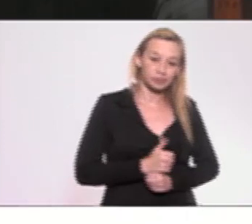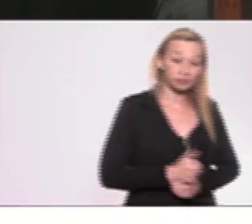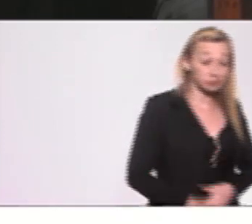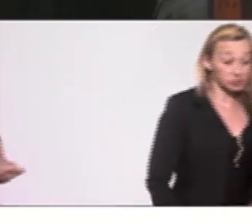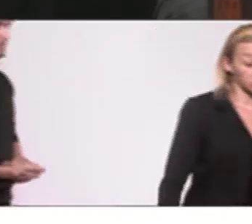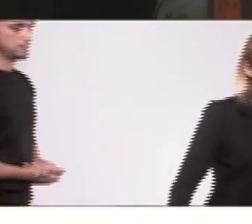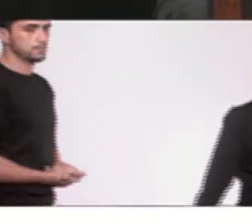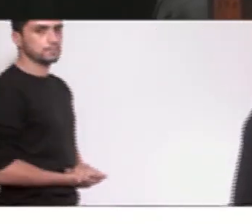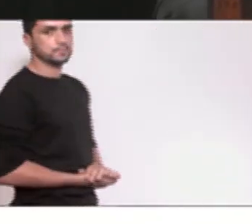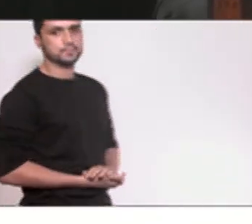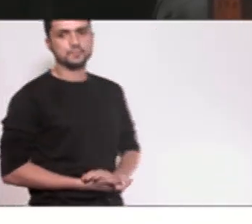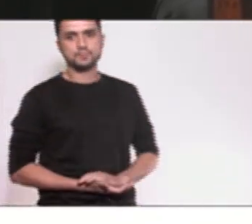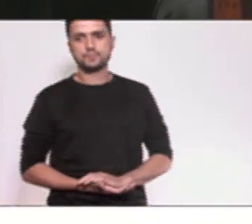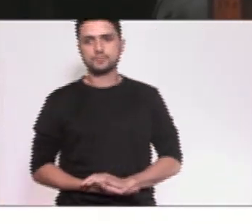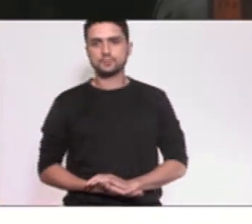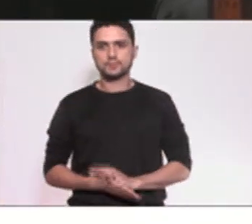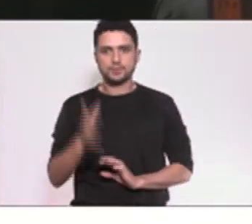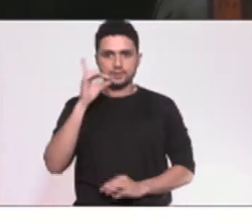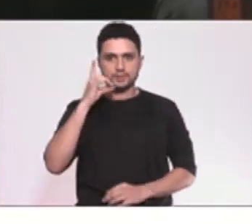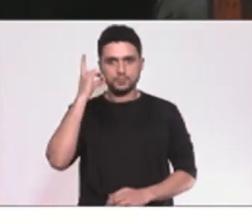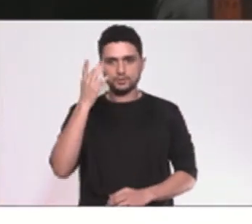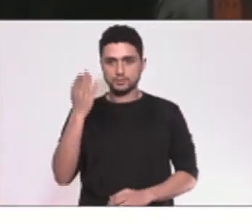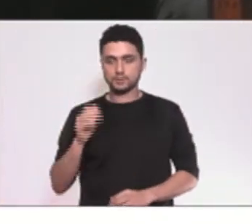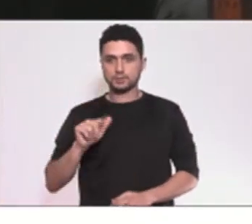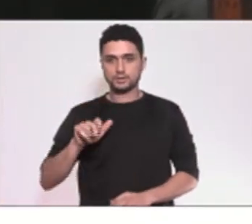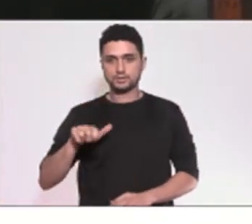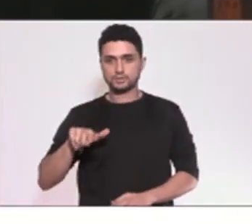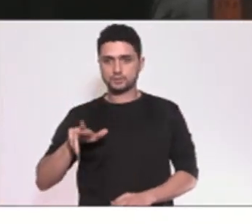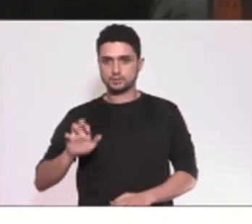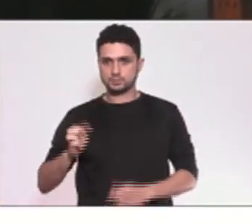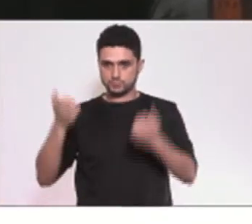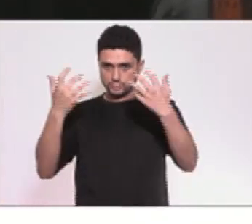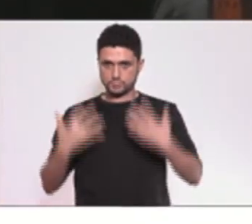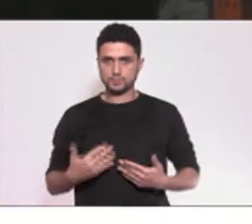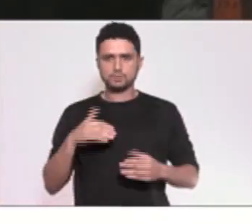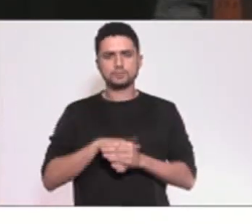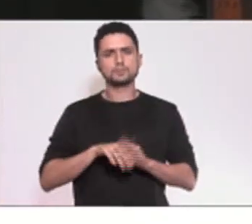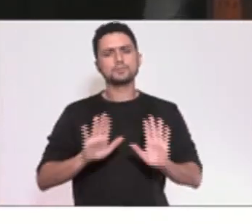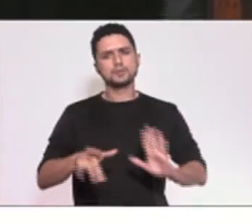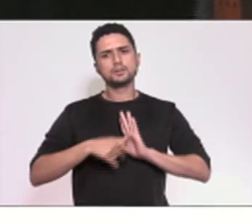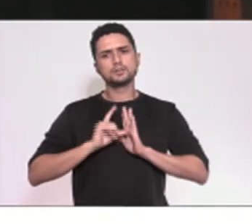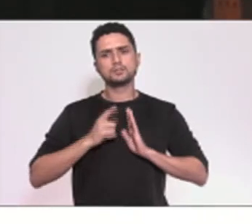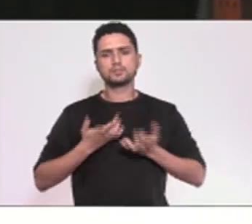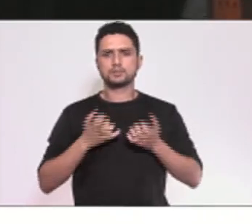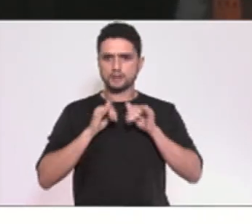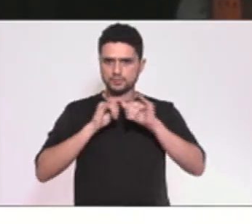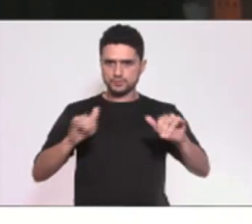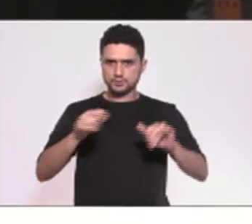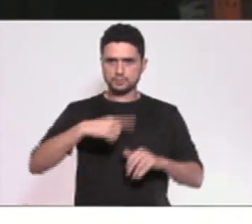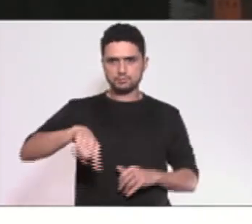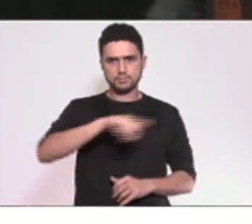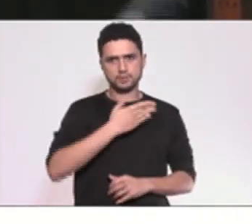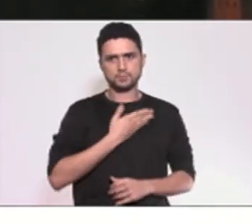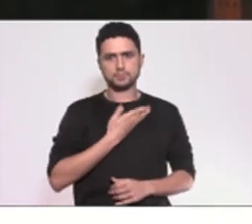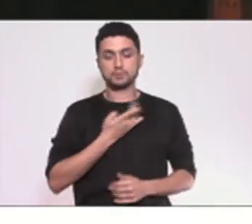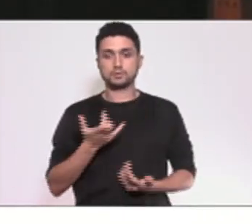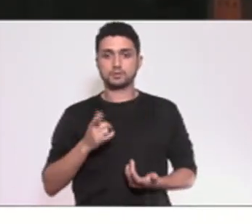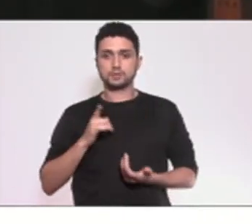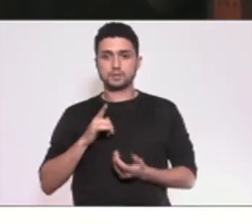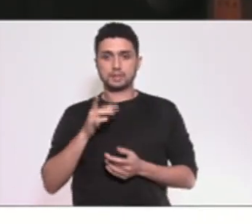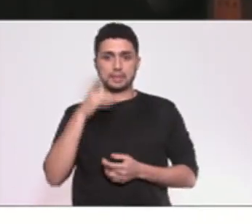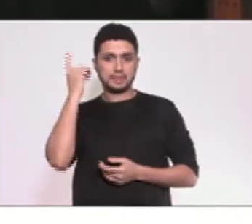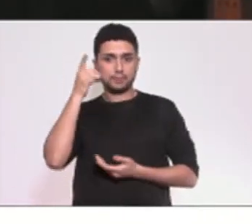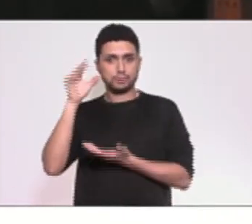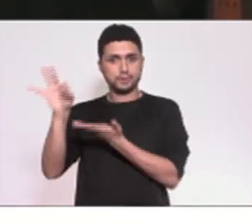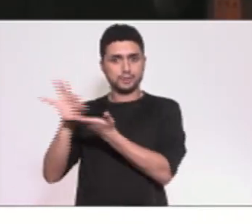declaração de voto, o deputado Alexandre Freitas. Queria antes só, senhor deputado, comunicar aos demais colegas que, diante do número de inscritos, o